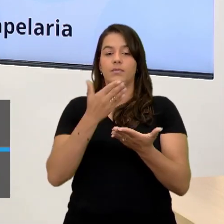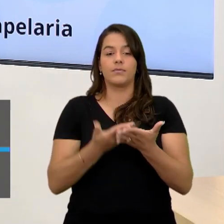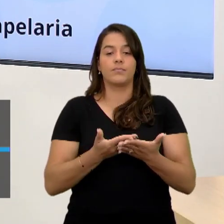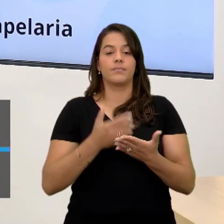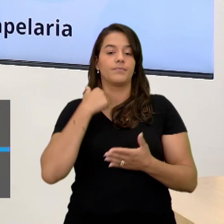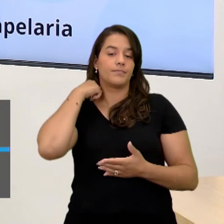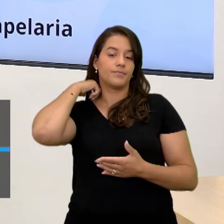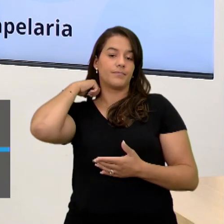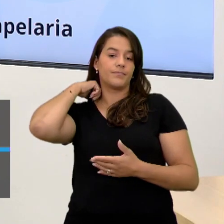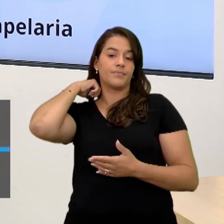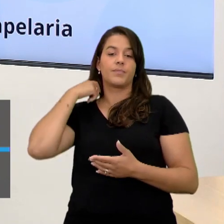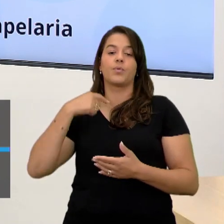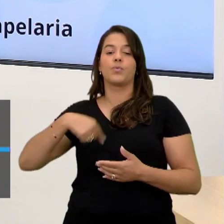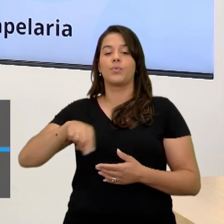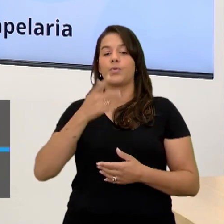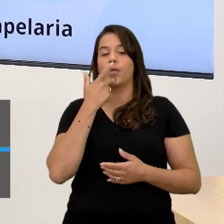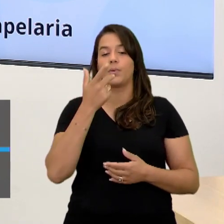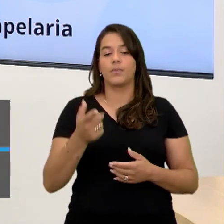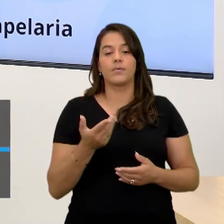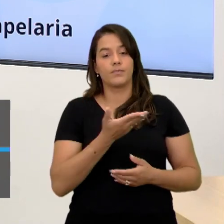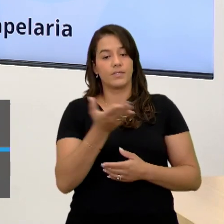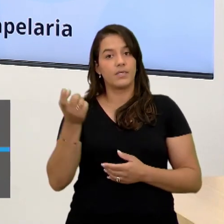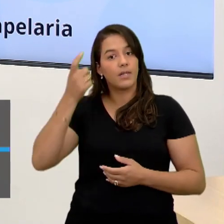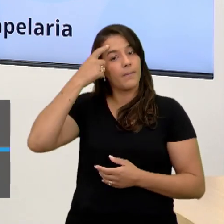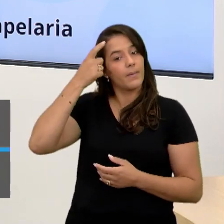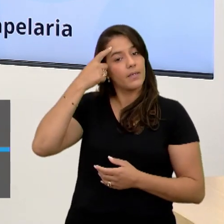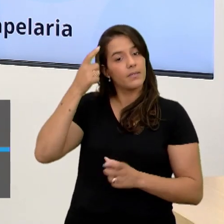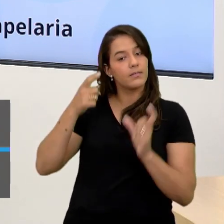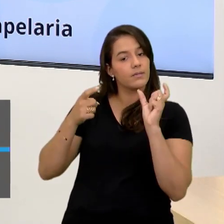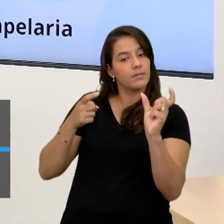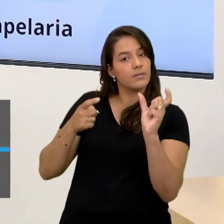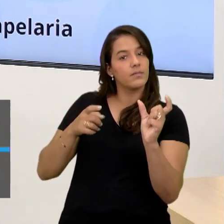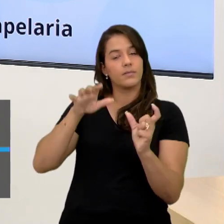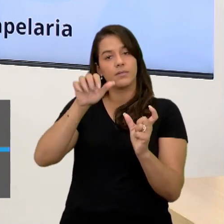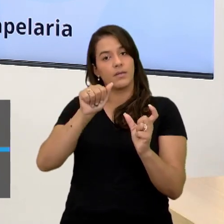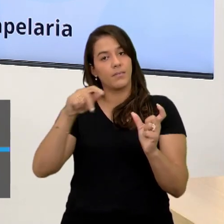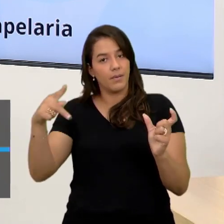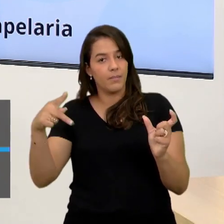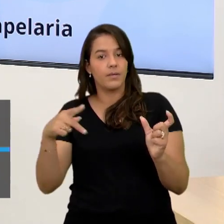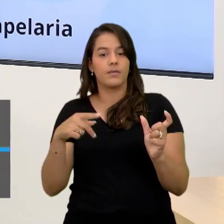do que vocês querem que eu fale não, tá? Você está pensando nesse nome desse aplicativo aí,